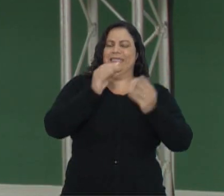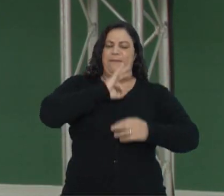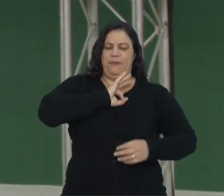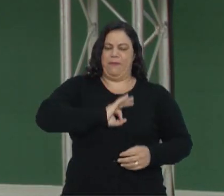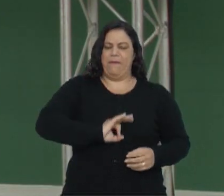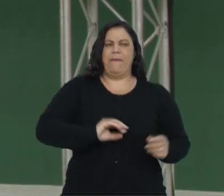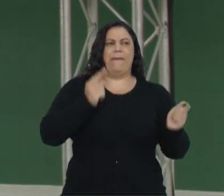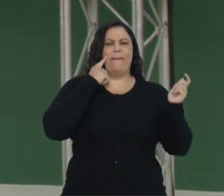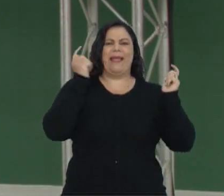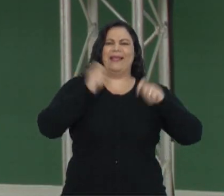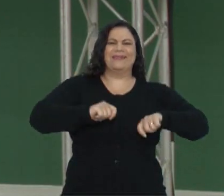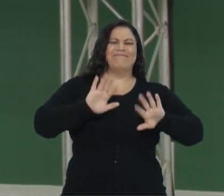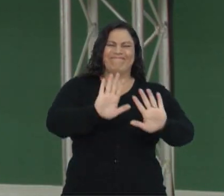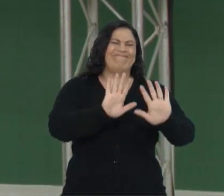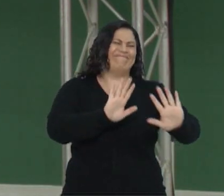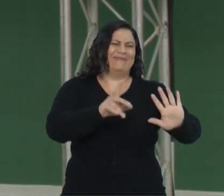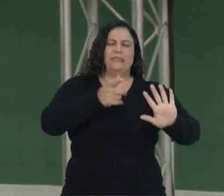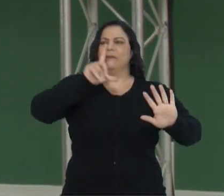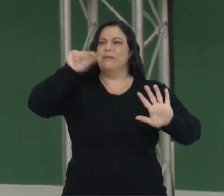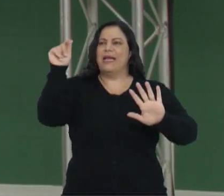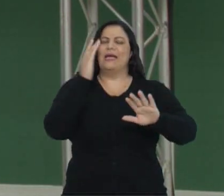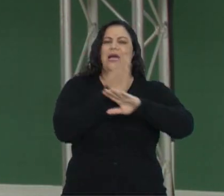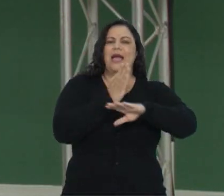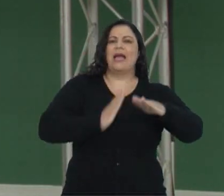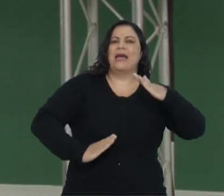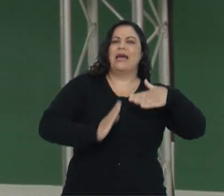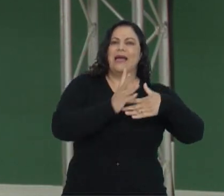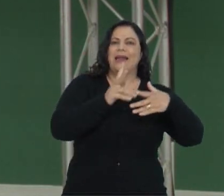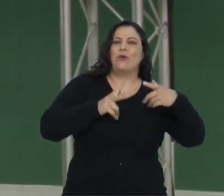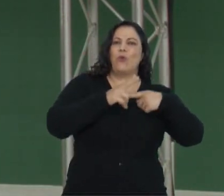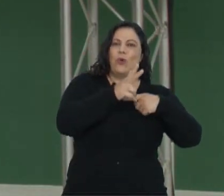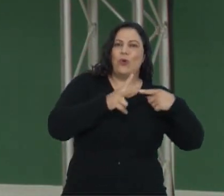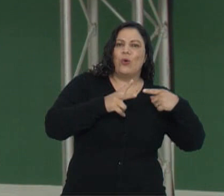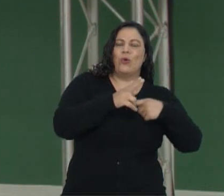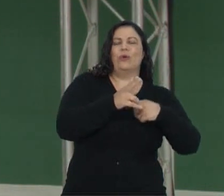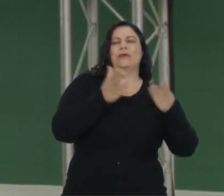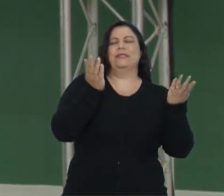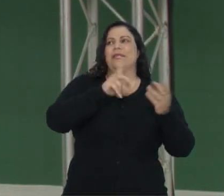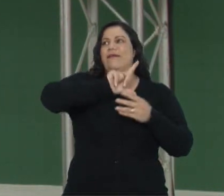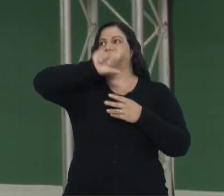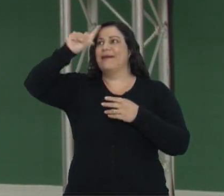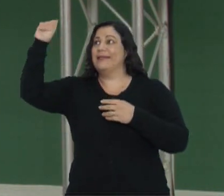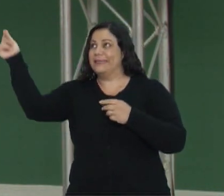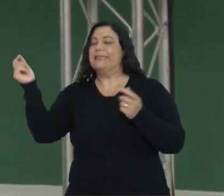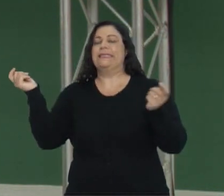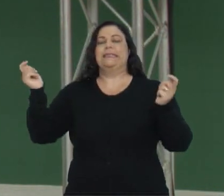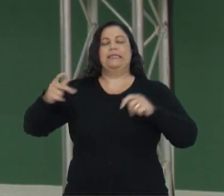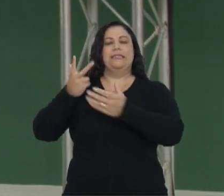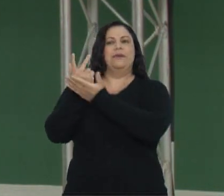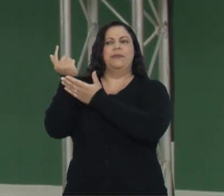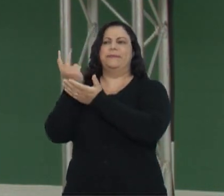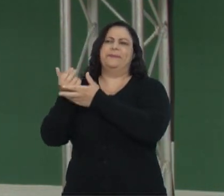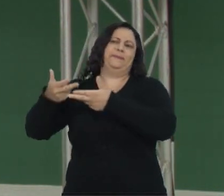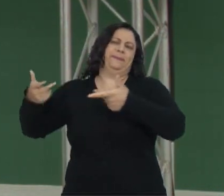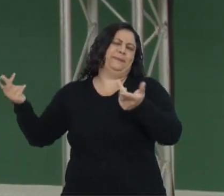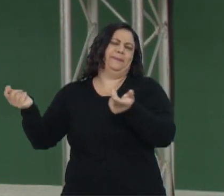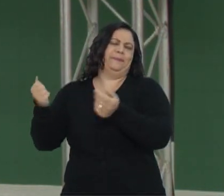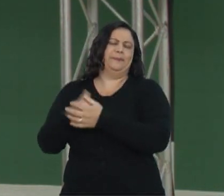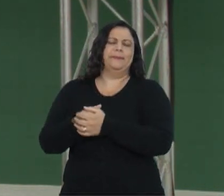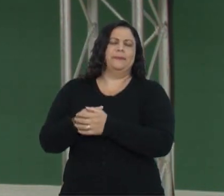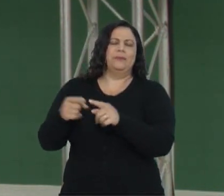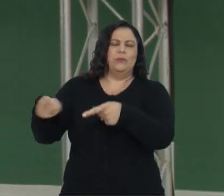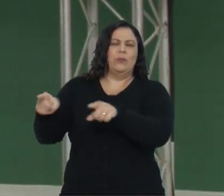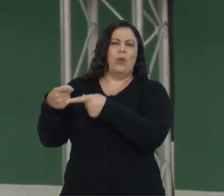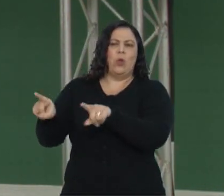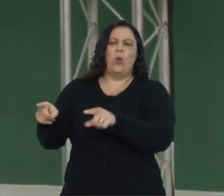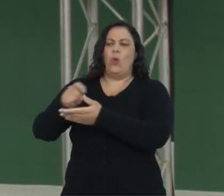saía para escrever música. Né? E o bacana foi isso. Até que ele acabou indo lá, tinha asma, se eu não me engano, e